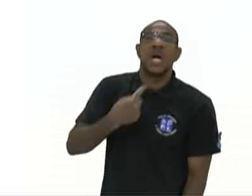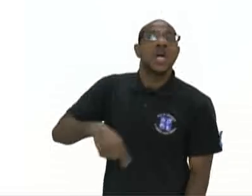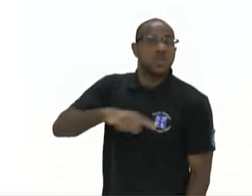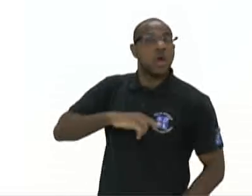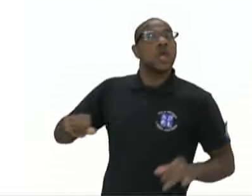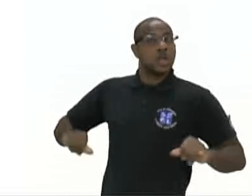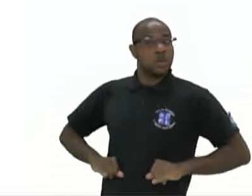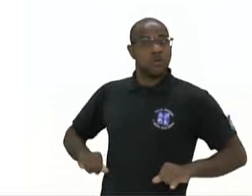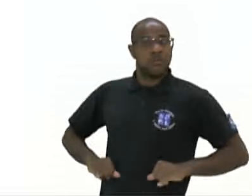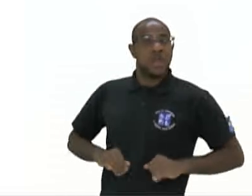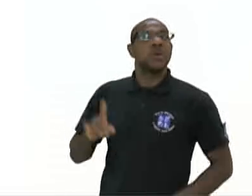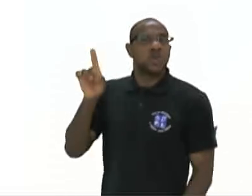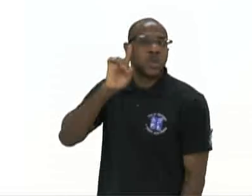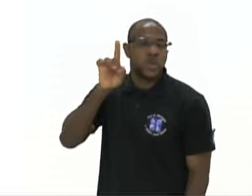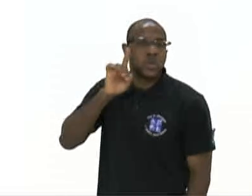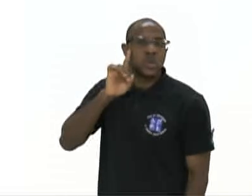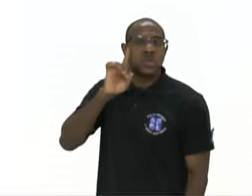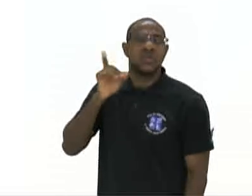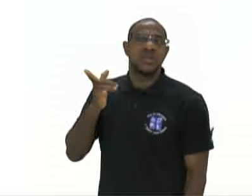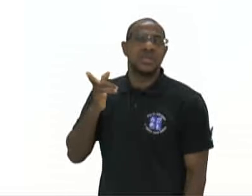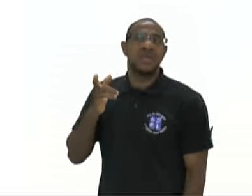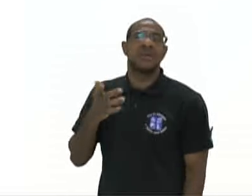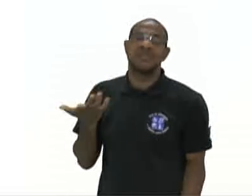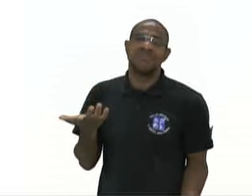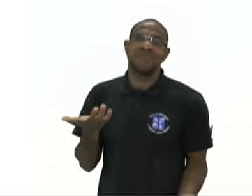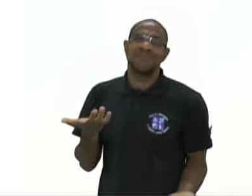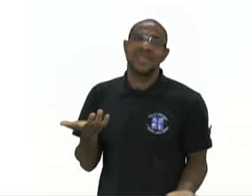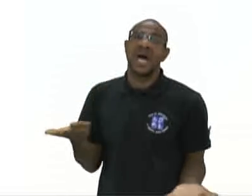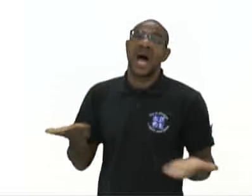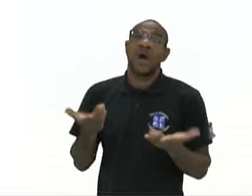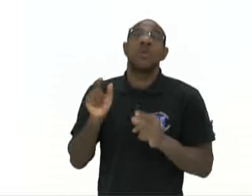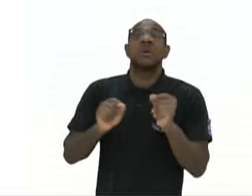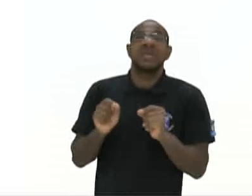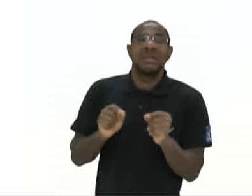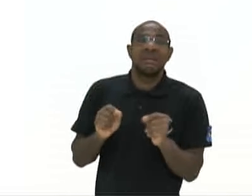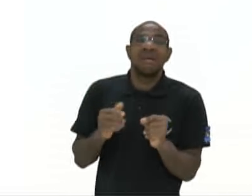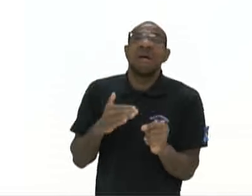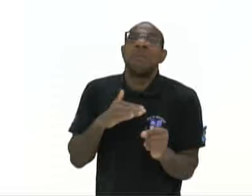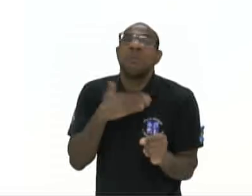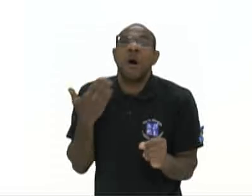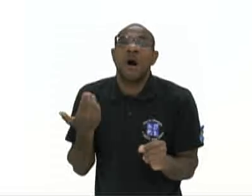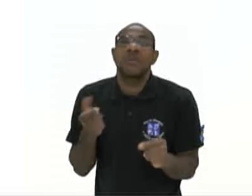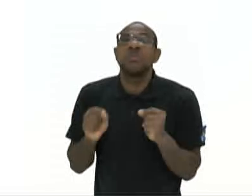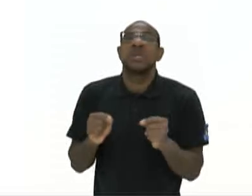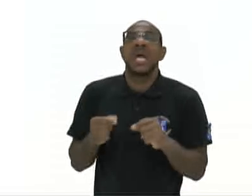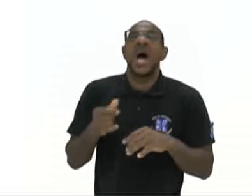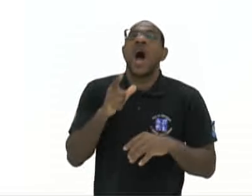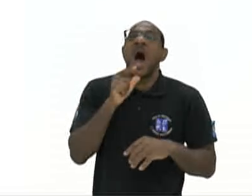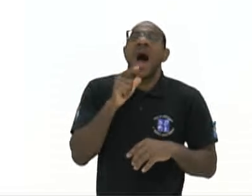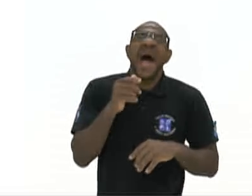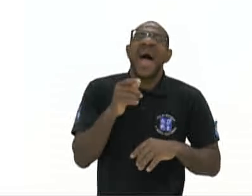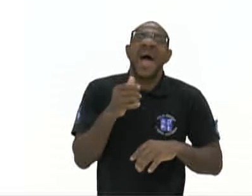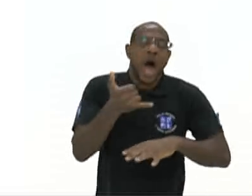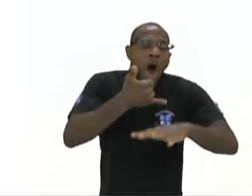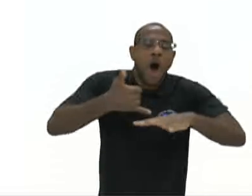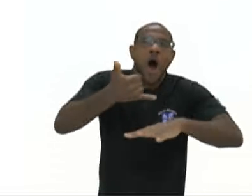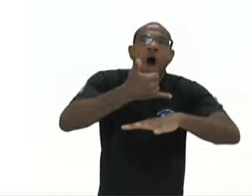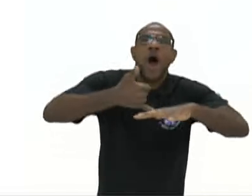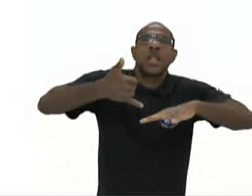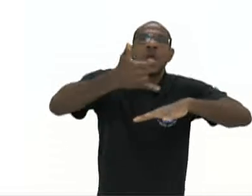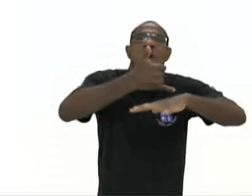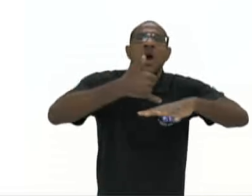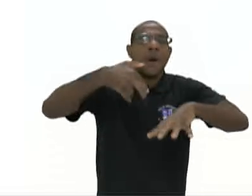nossos territórios, estamos agora atingidos de morte pelo derramamento de óleo, petróleo